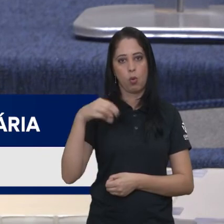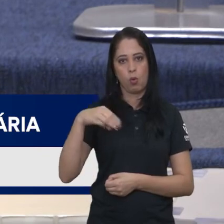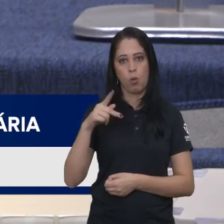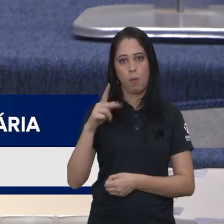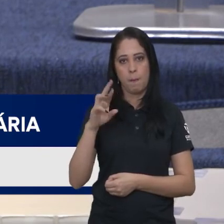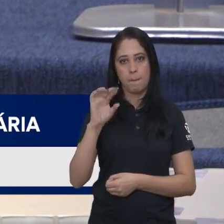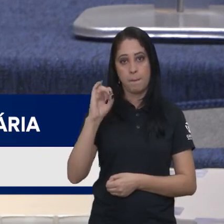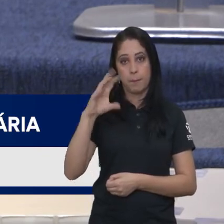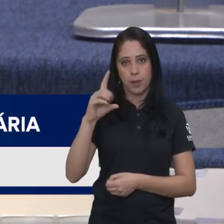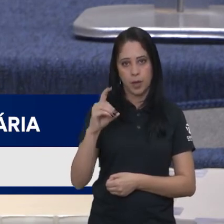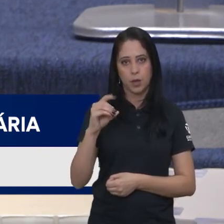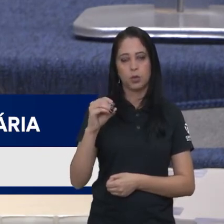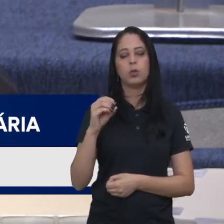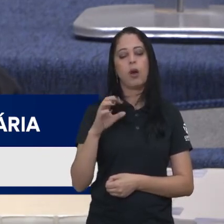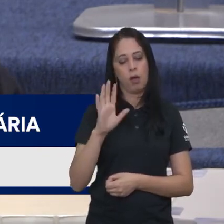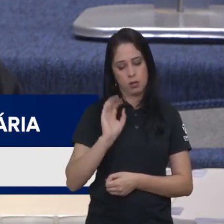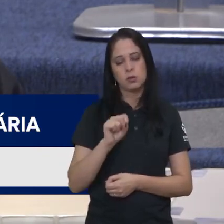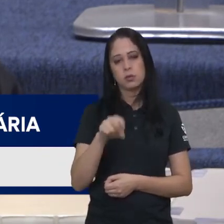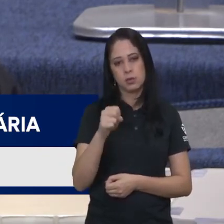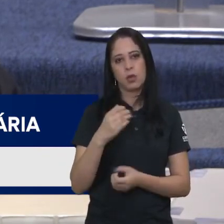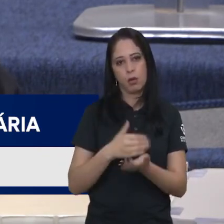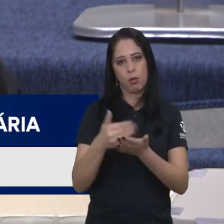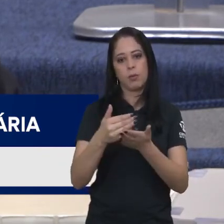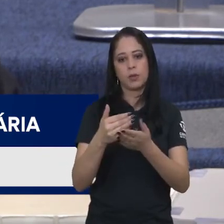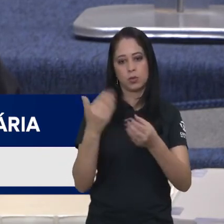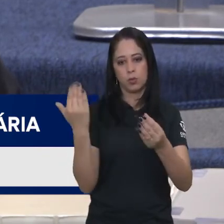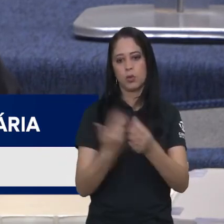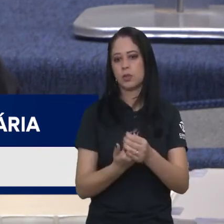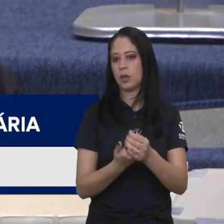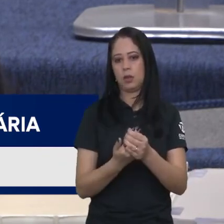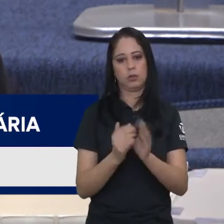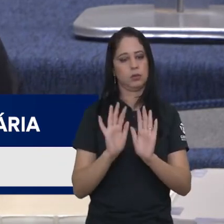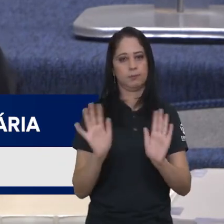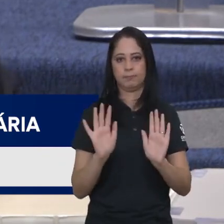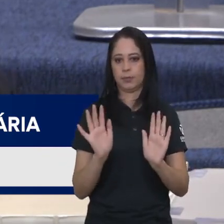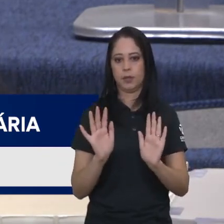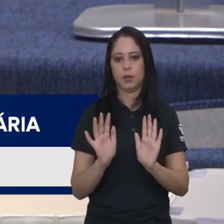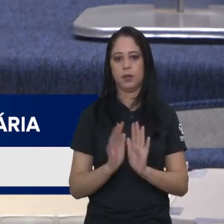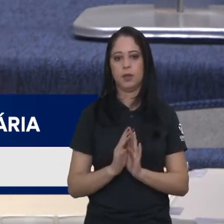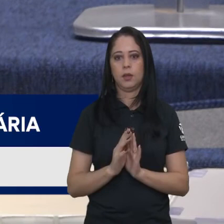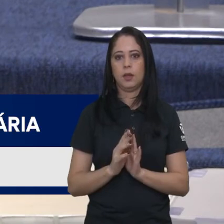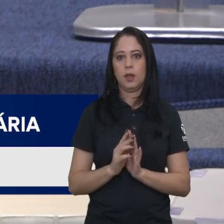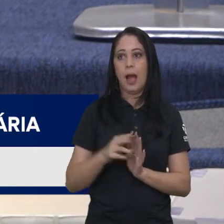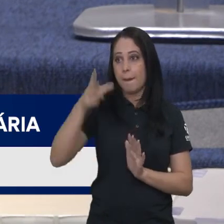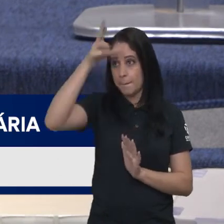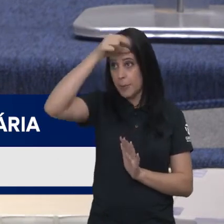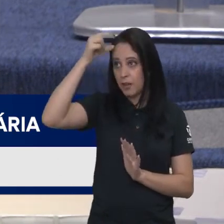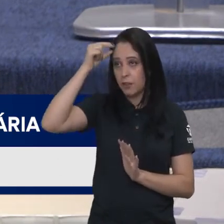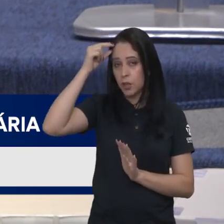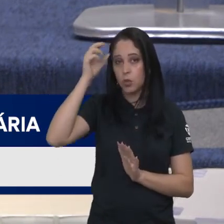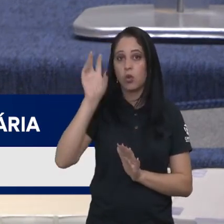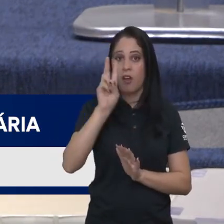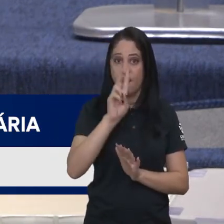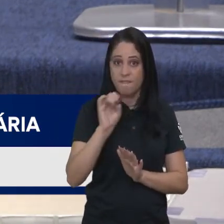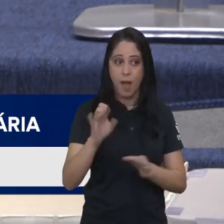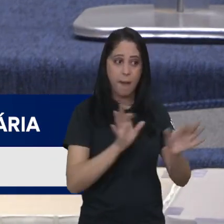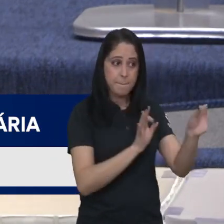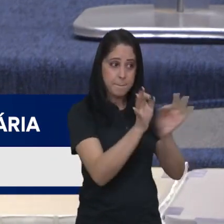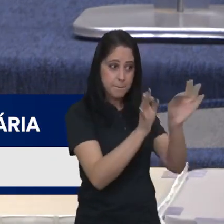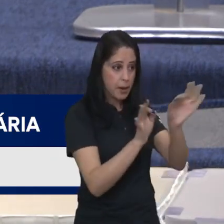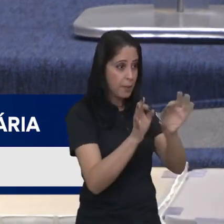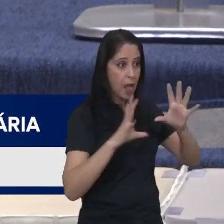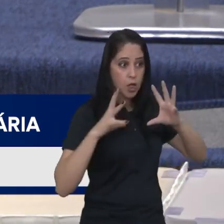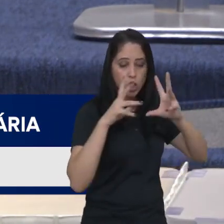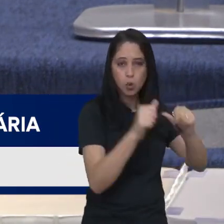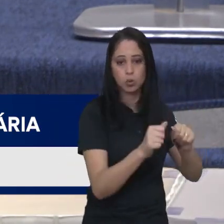consistente, onde já há determinação de regularizar o bairro. Não se discute mais se vai regularizar ou não, vai regularizar o bairro, o bairro inteiro, não só as